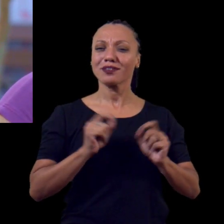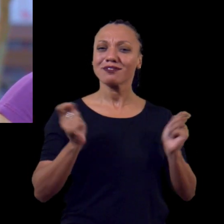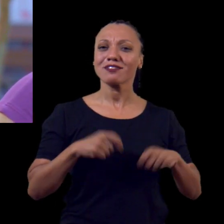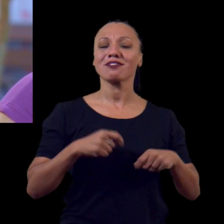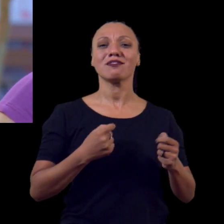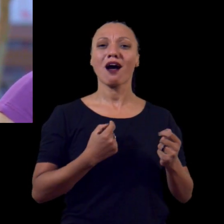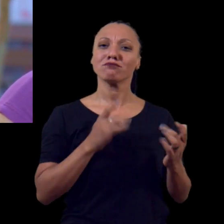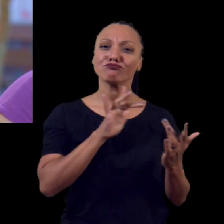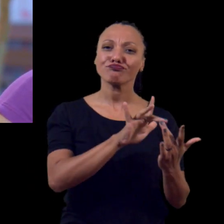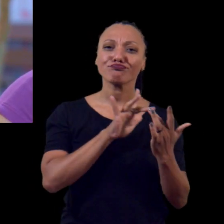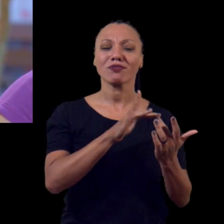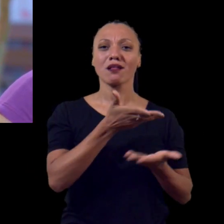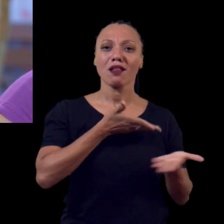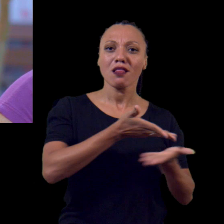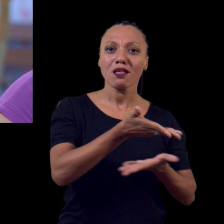o que ele me traz.